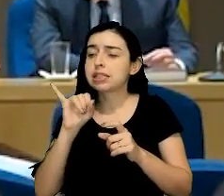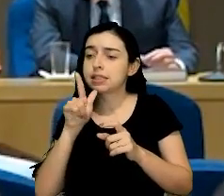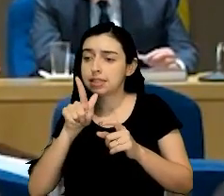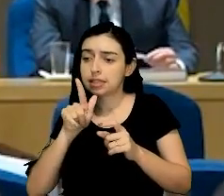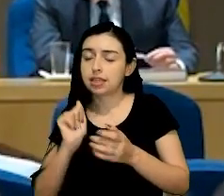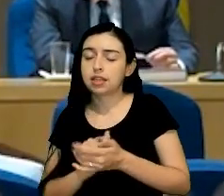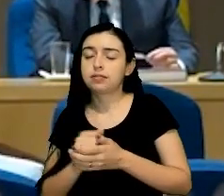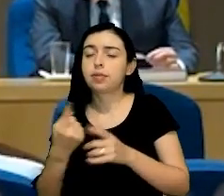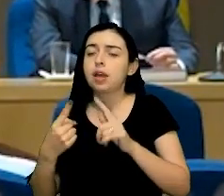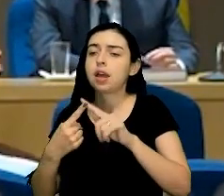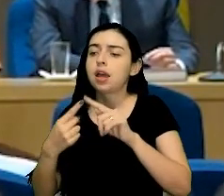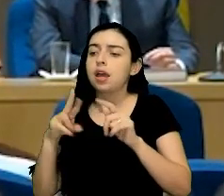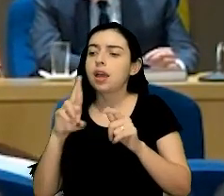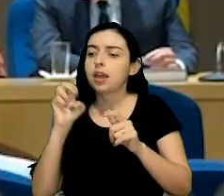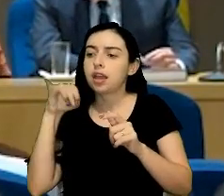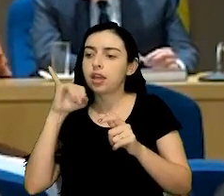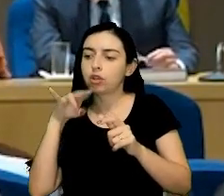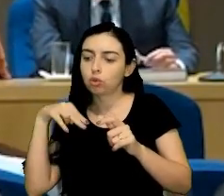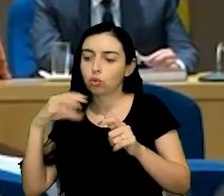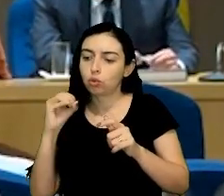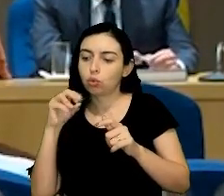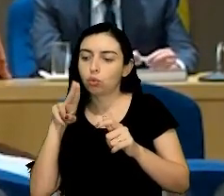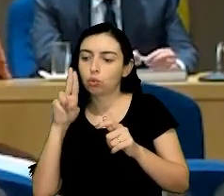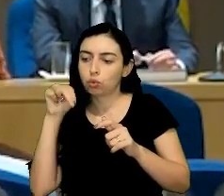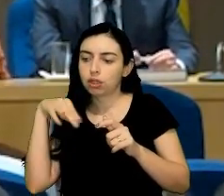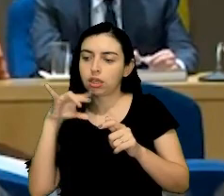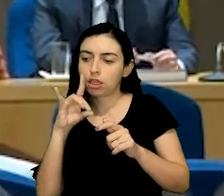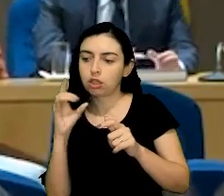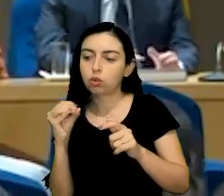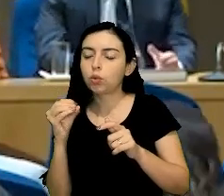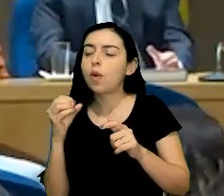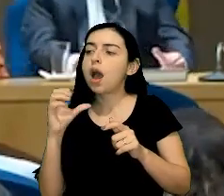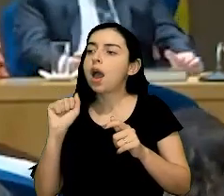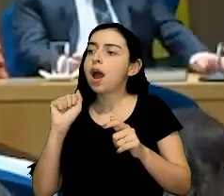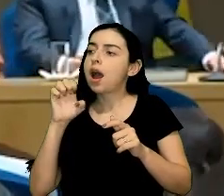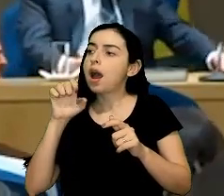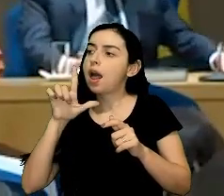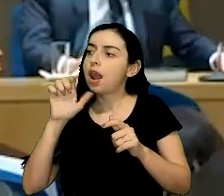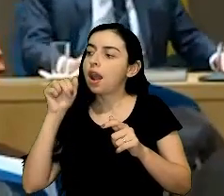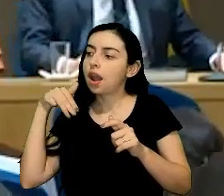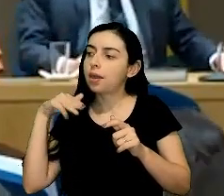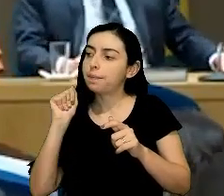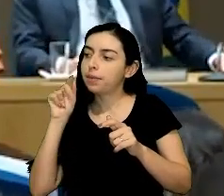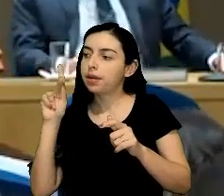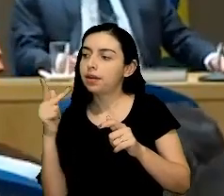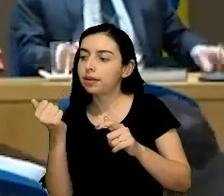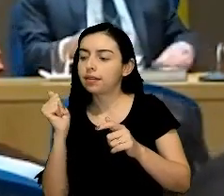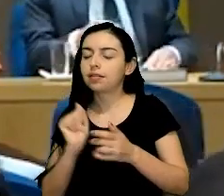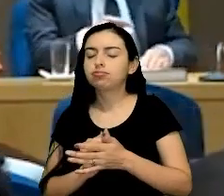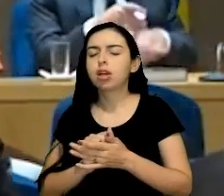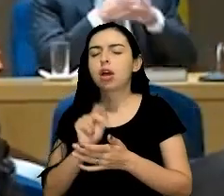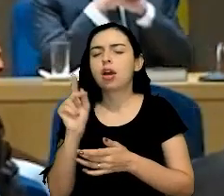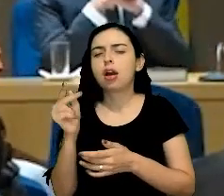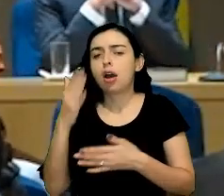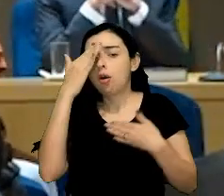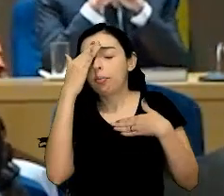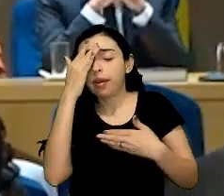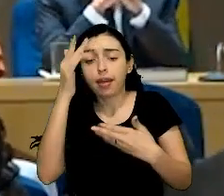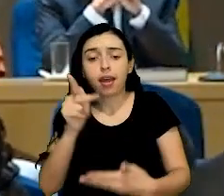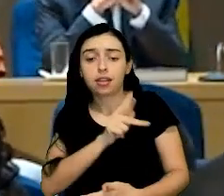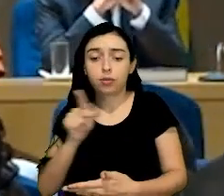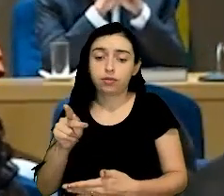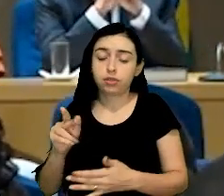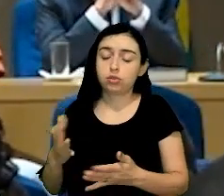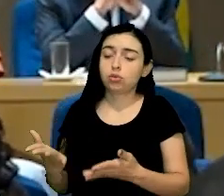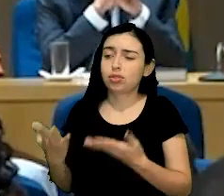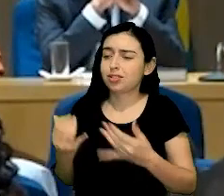ok, então, para a apresentação. Professora Rosana, obrigado. A professora Ana Elisa, obrigado pela presença. É uma honra ter vocês aqui.